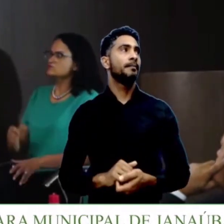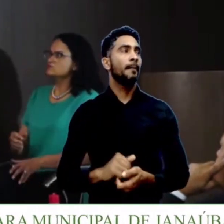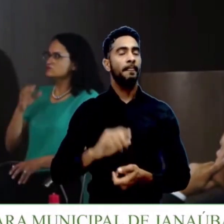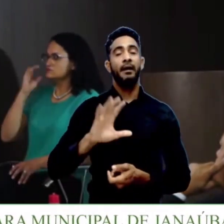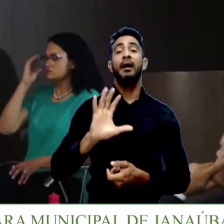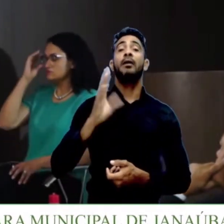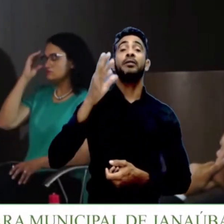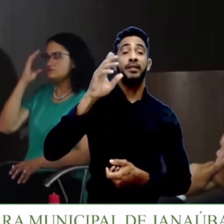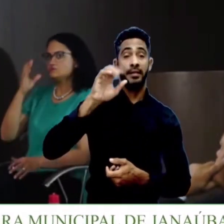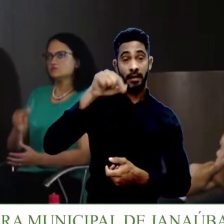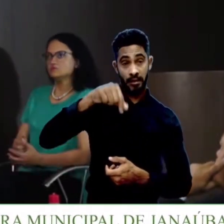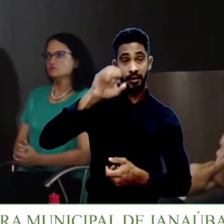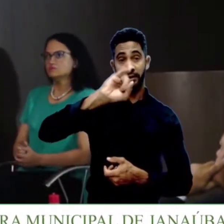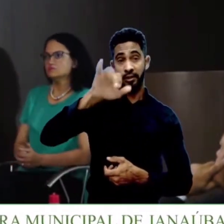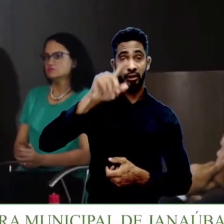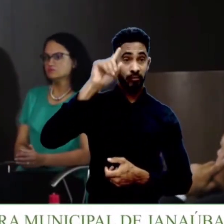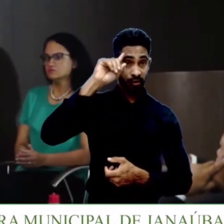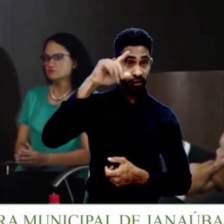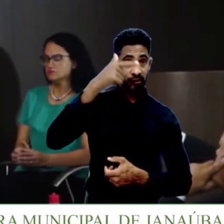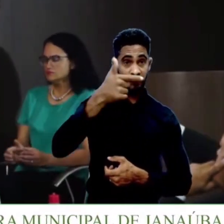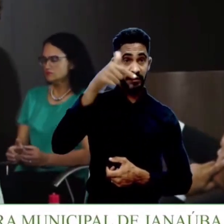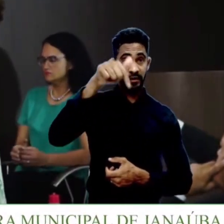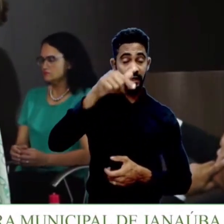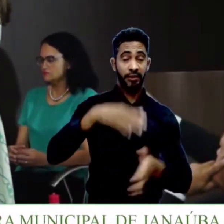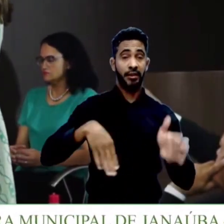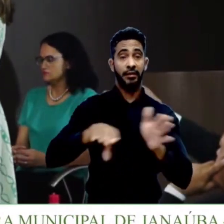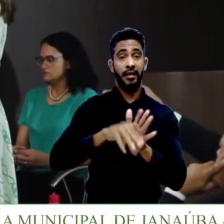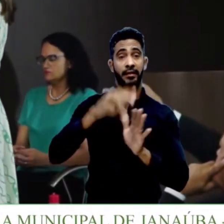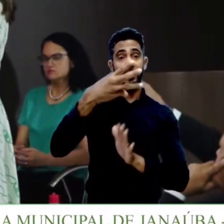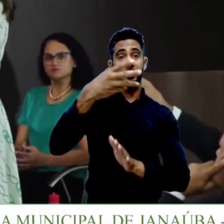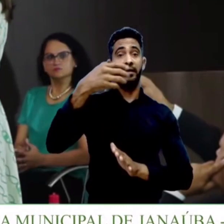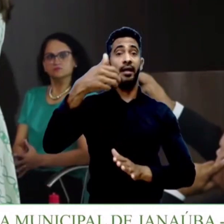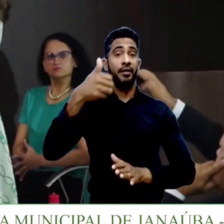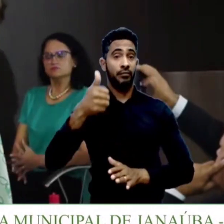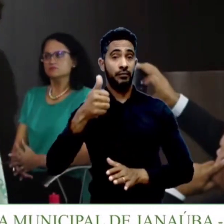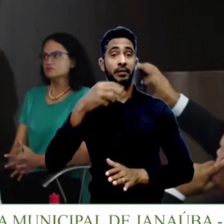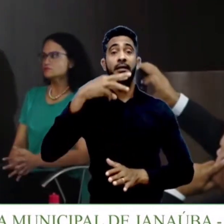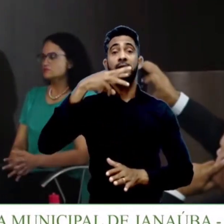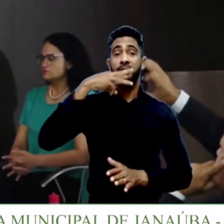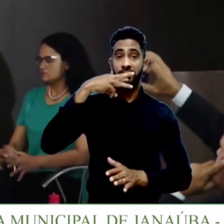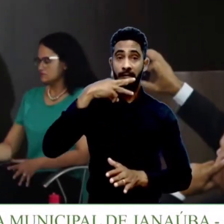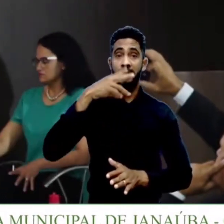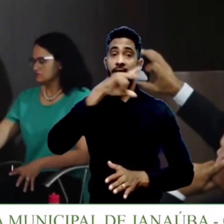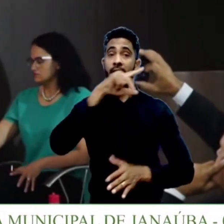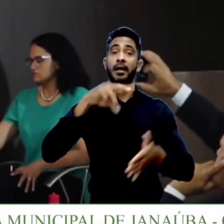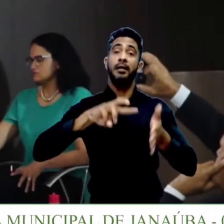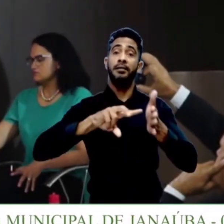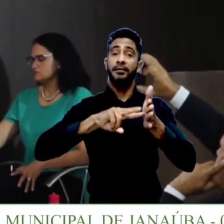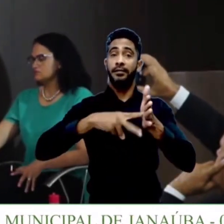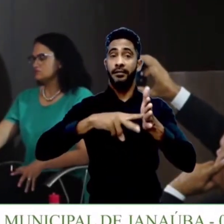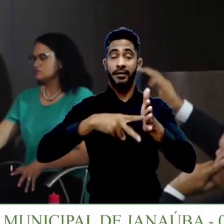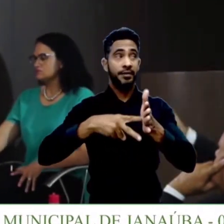Vai acontecer em Janaúba no período de 27 a 31 de março, no Tatessal de Leilões do Sindicato.